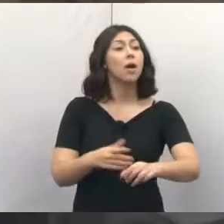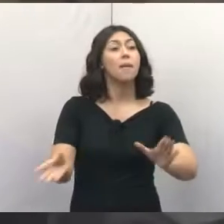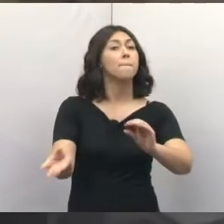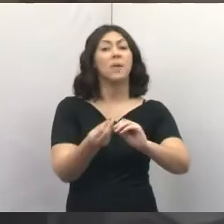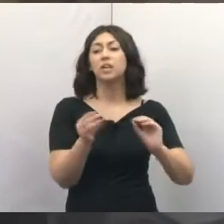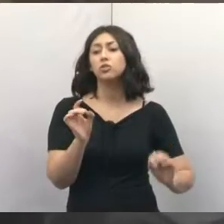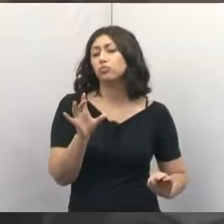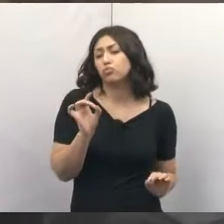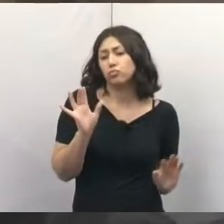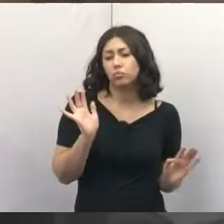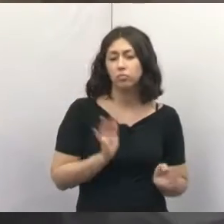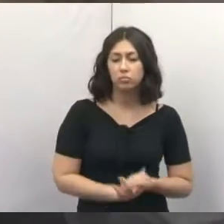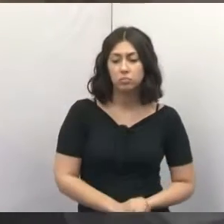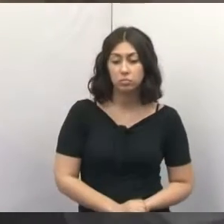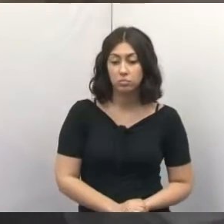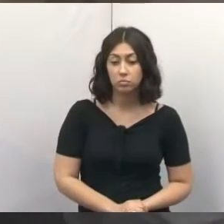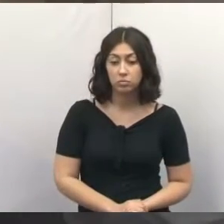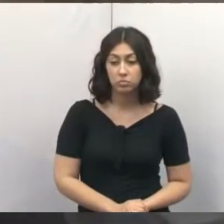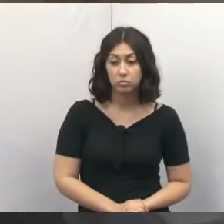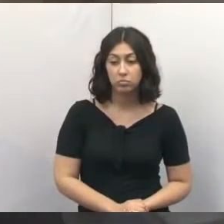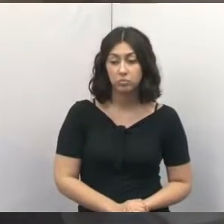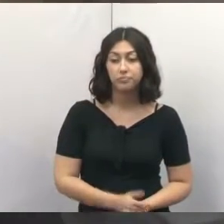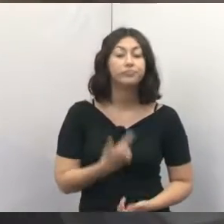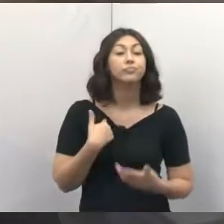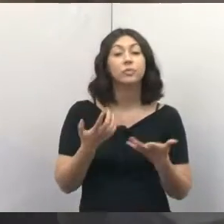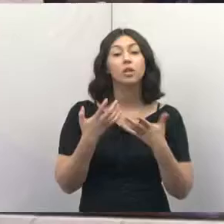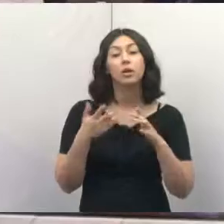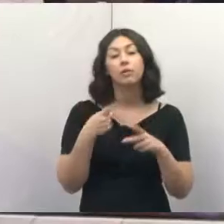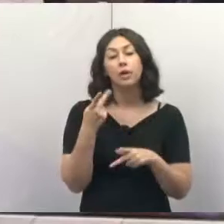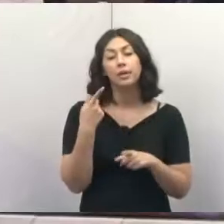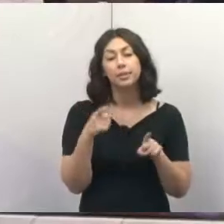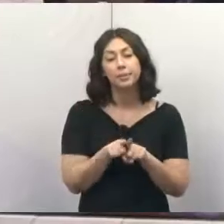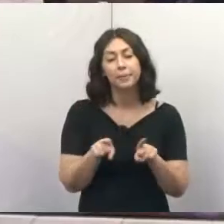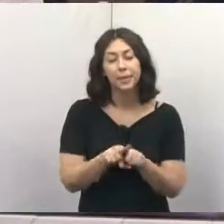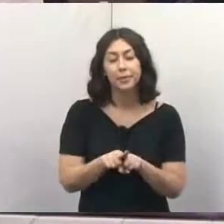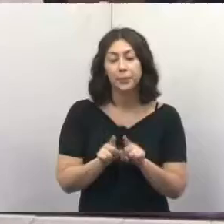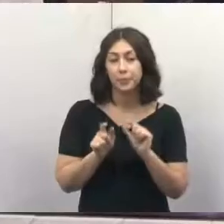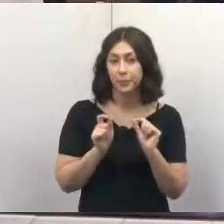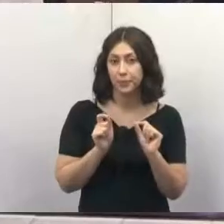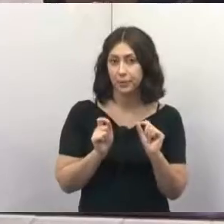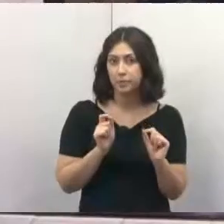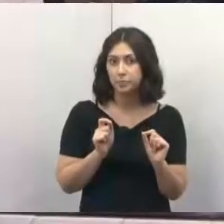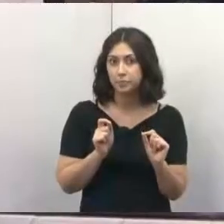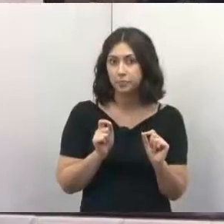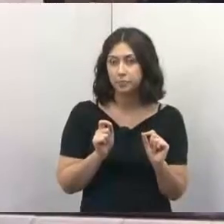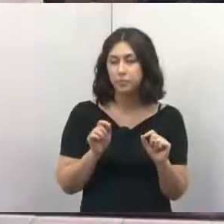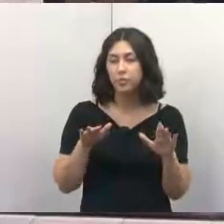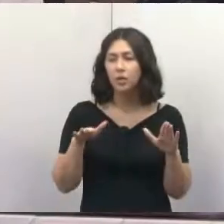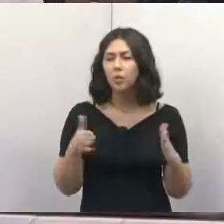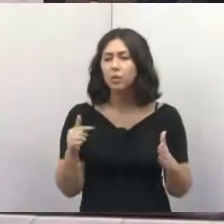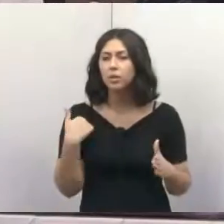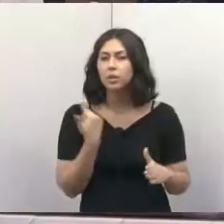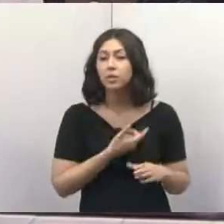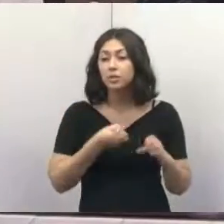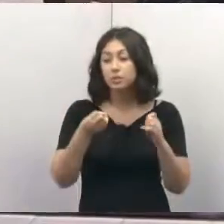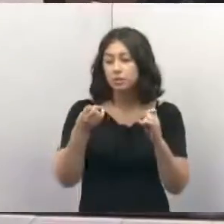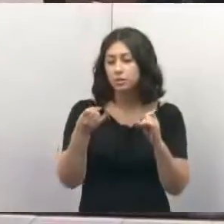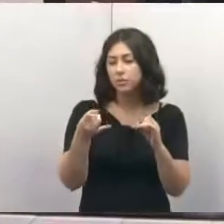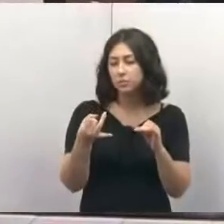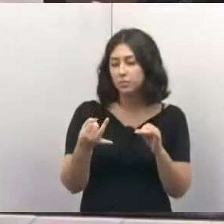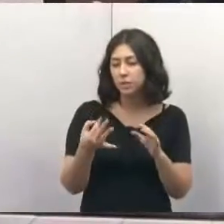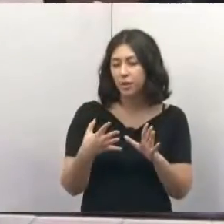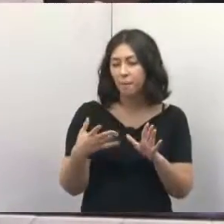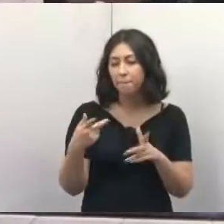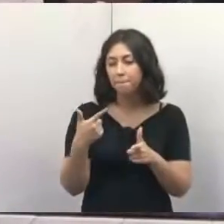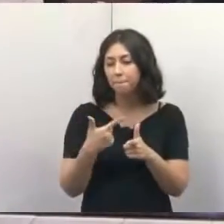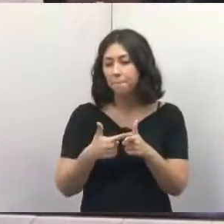isso. Eu só gostaria também de esclarecer, quando a gente fala em colocar um jabuti no meio do